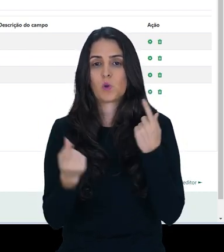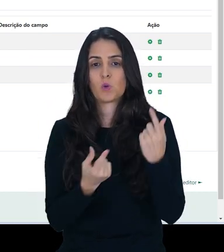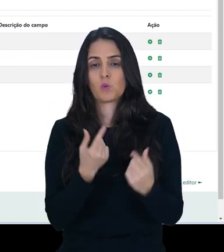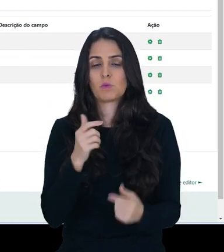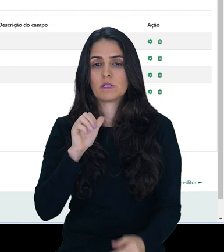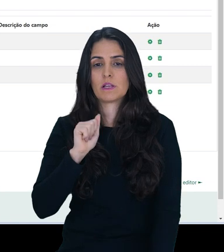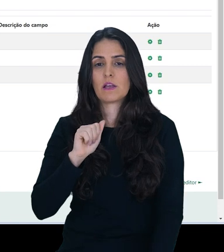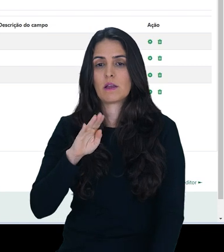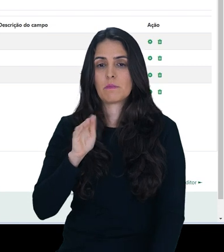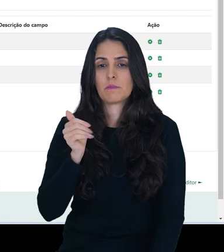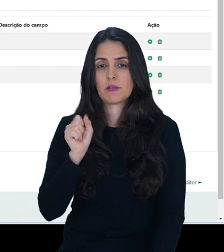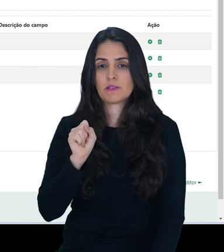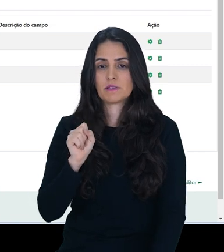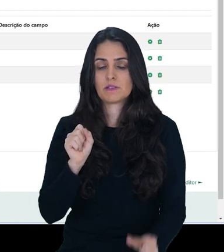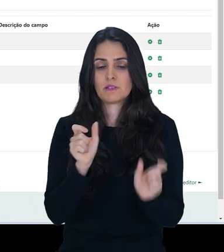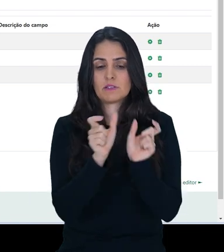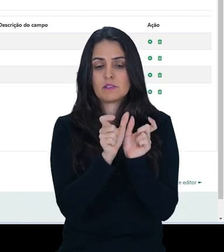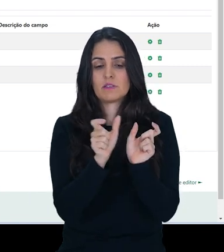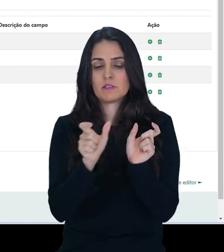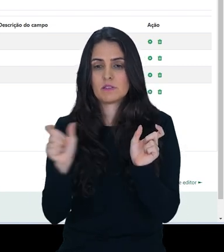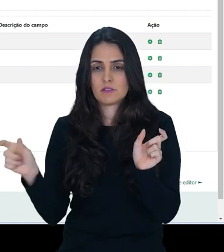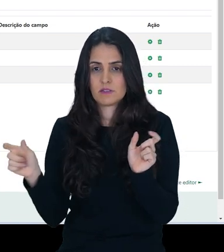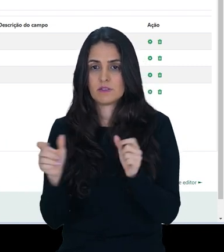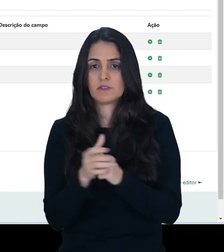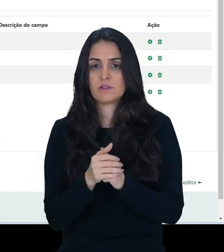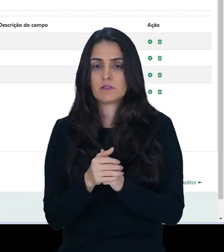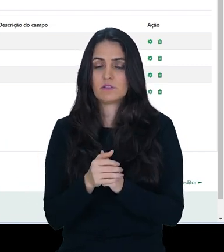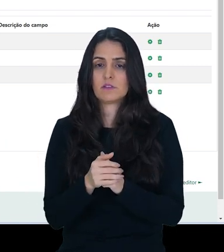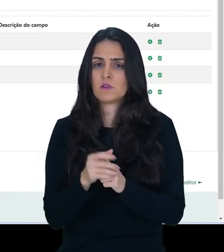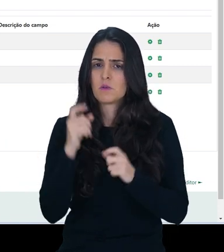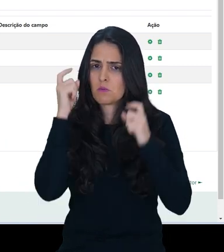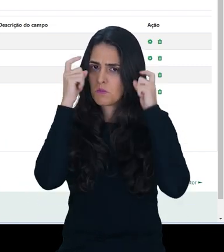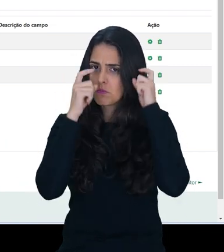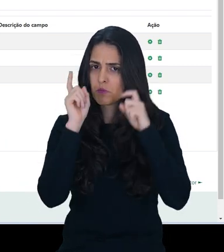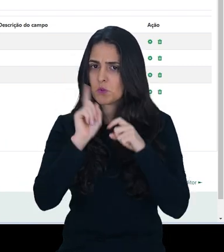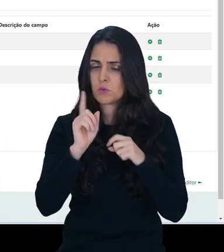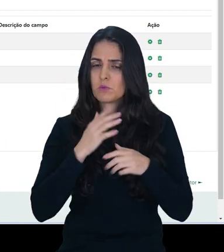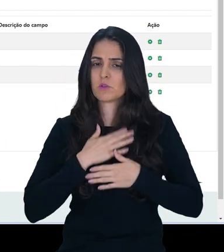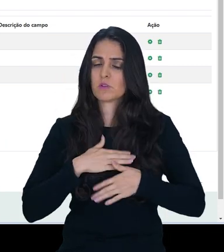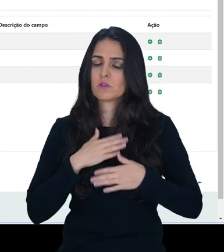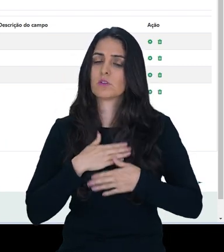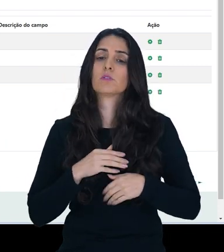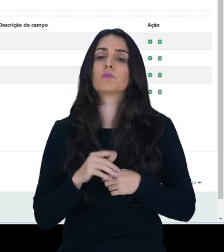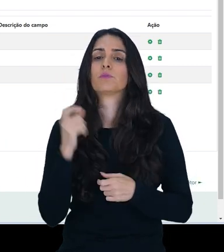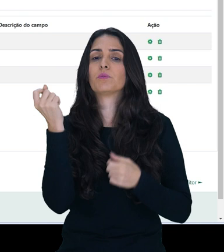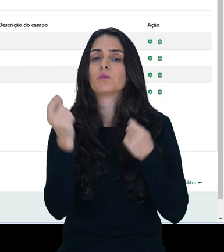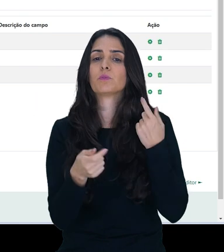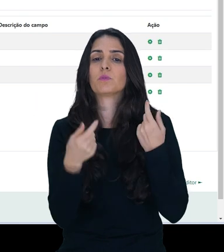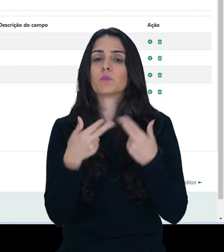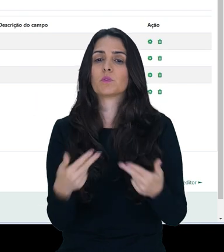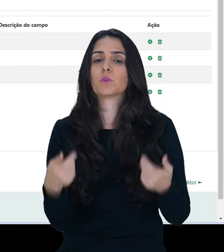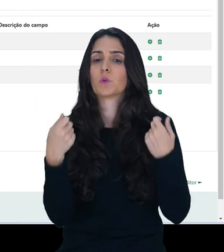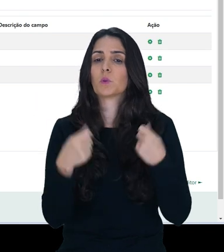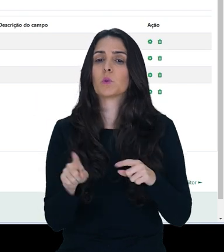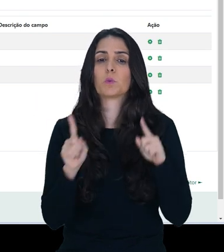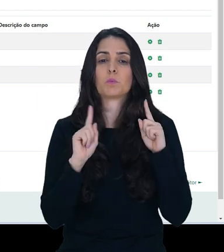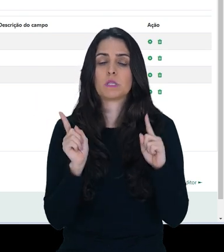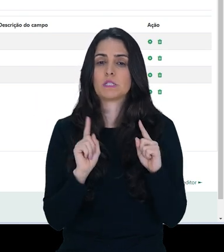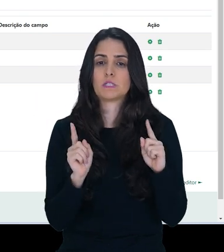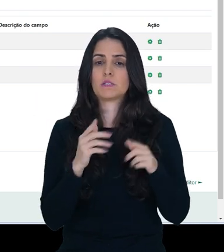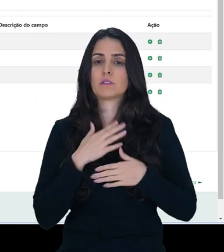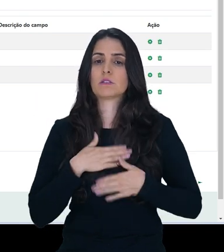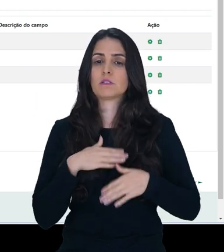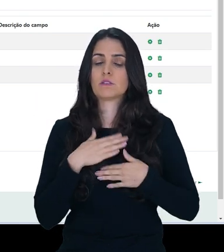Abas tá Não precisa se preocupar com toda a complexidade criatividade algumas coisas nós nem precisamos